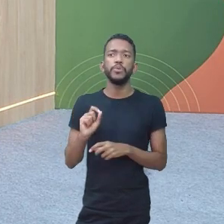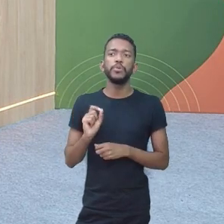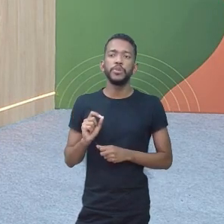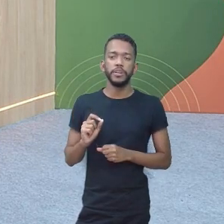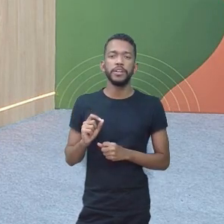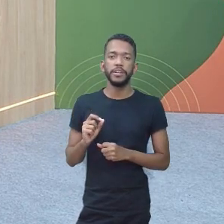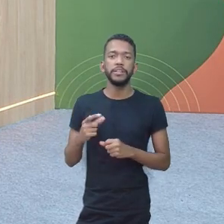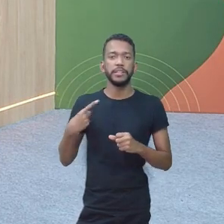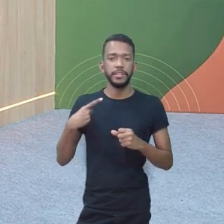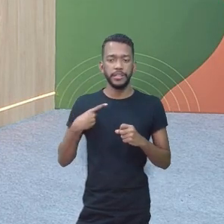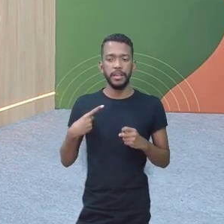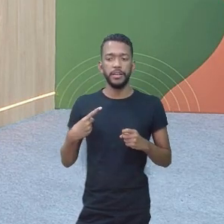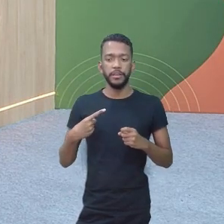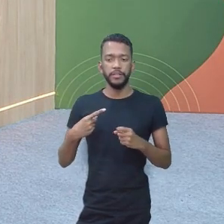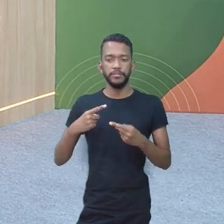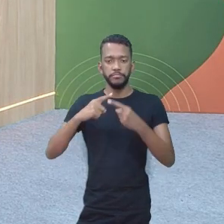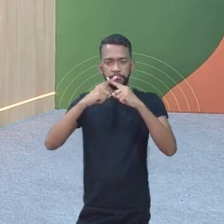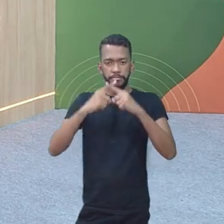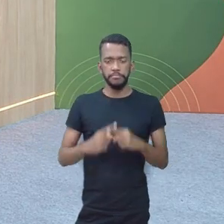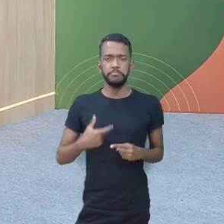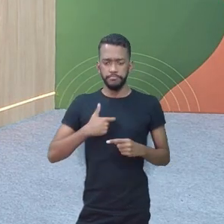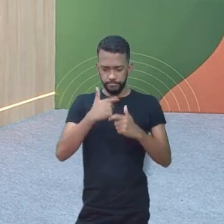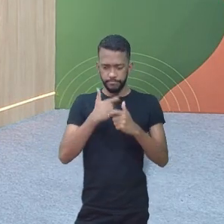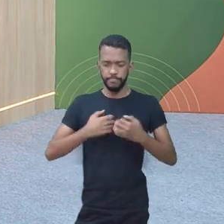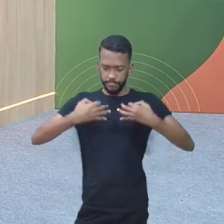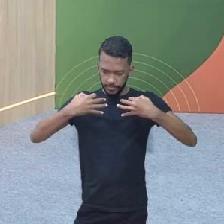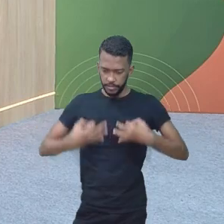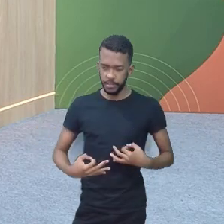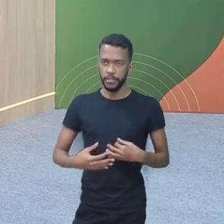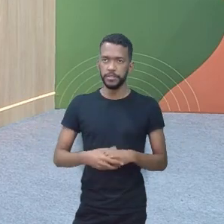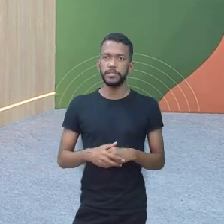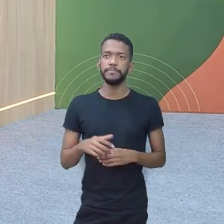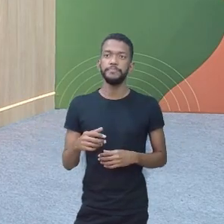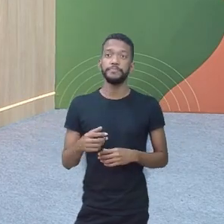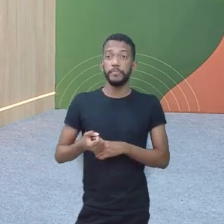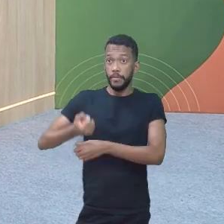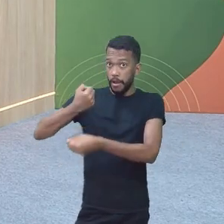com dignidade, né? Então, a gente já tem aí, em